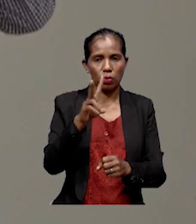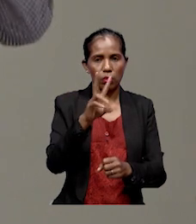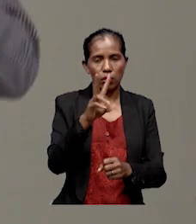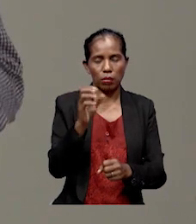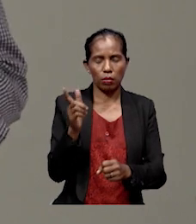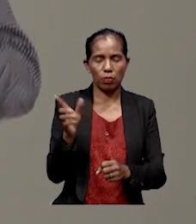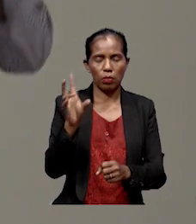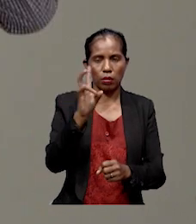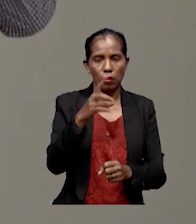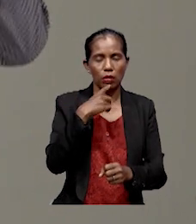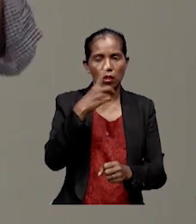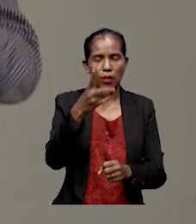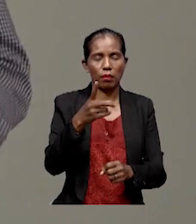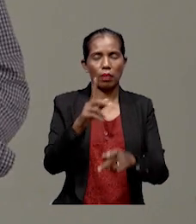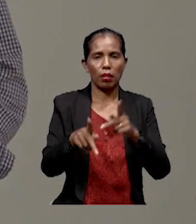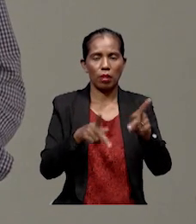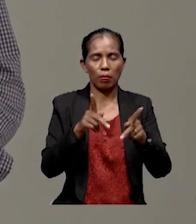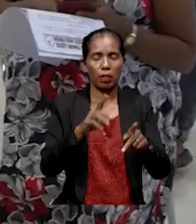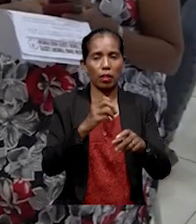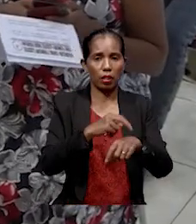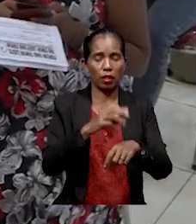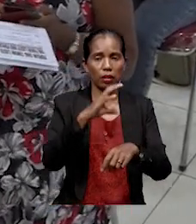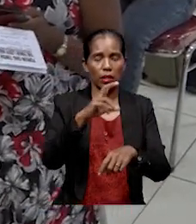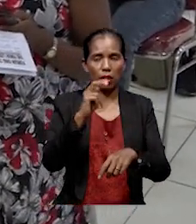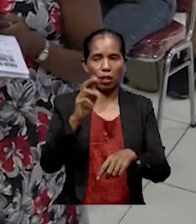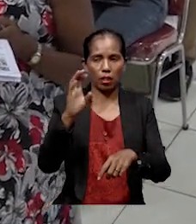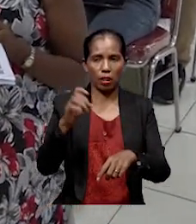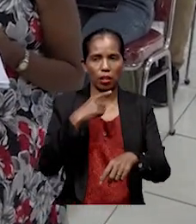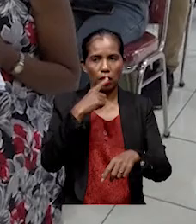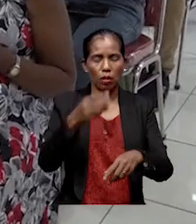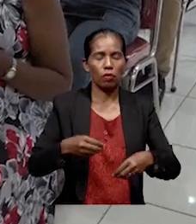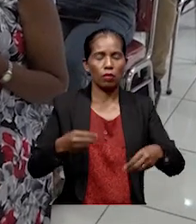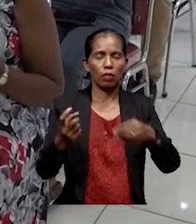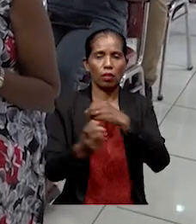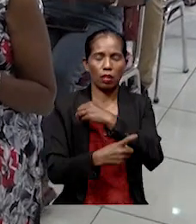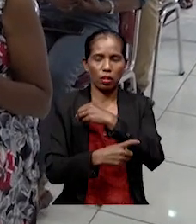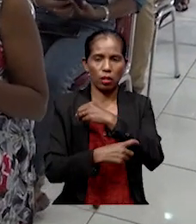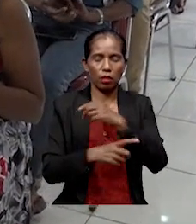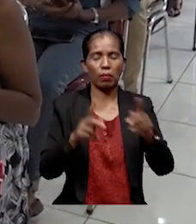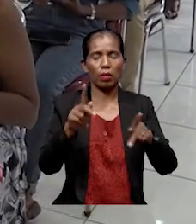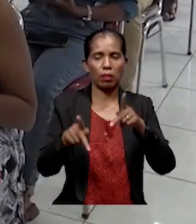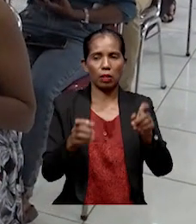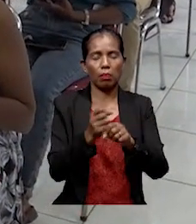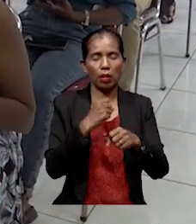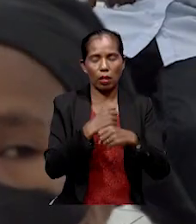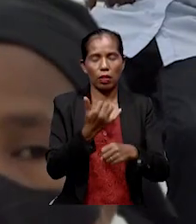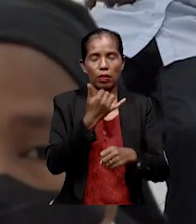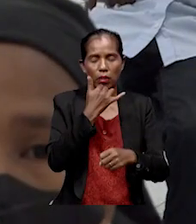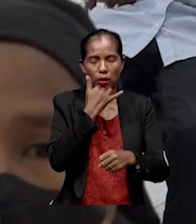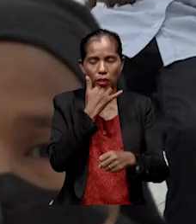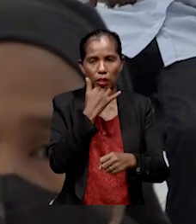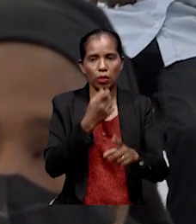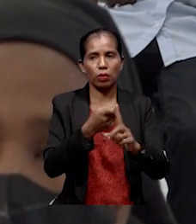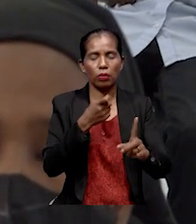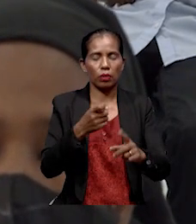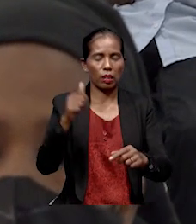singhitu desafio Comissão Nacional Eleição tem que aplica sanção no penalidade ba acto irregularidade nebe comete husi